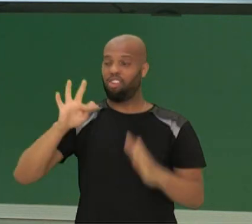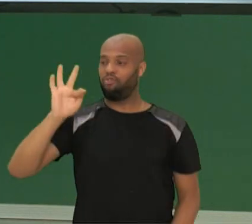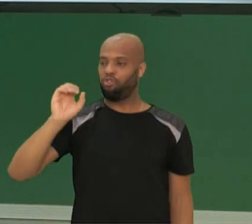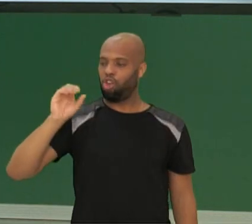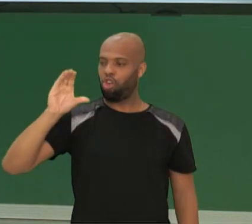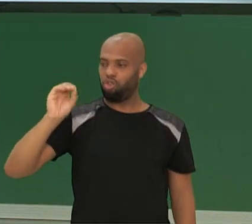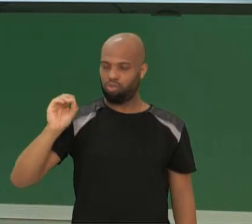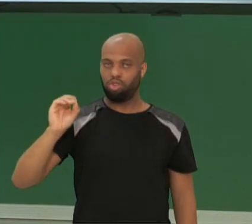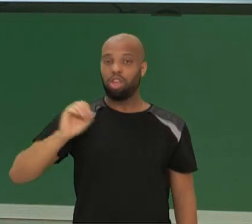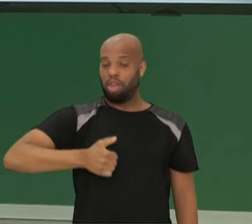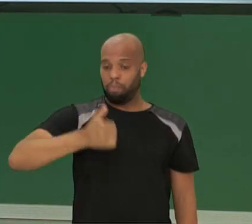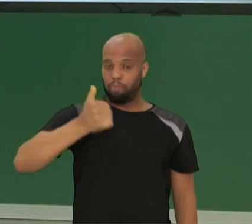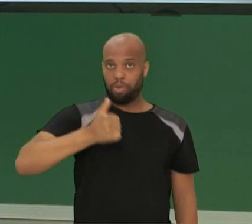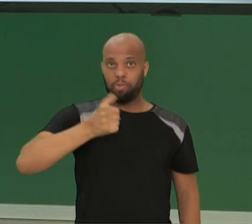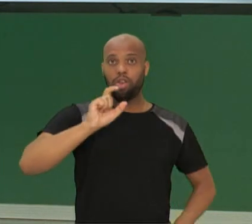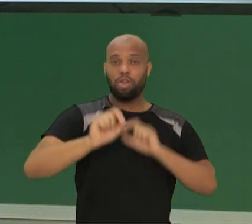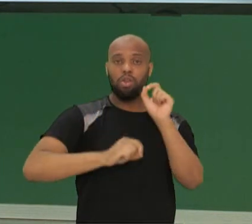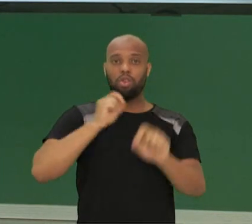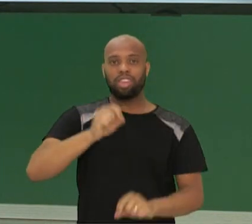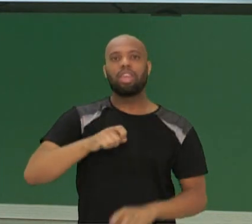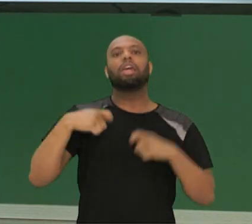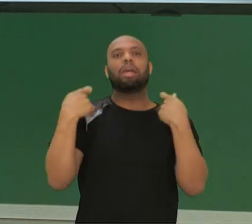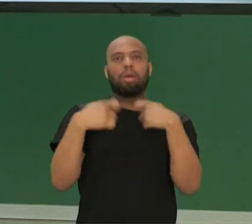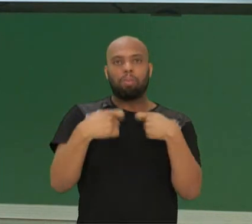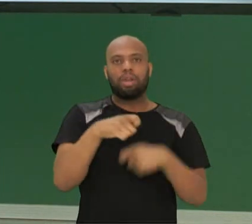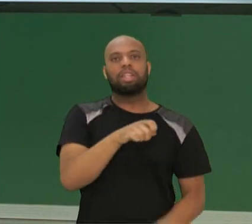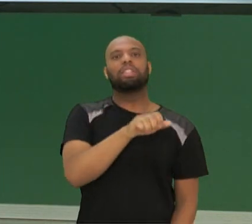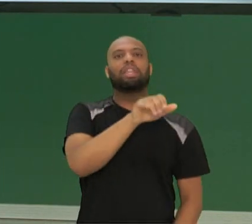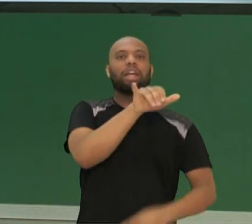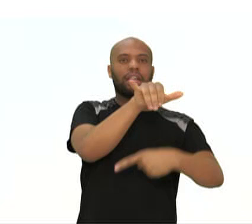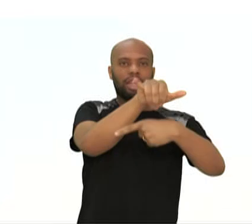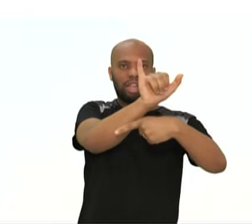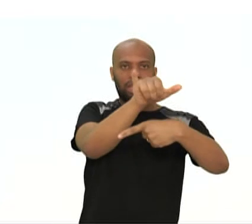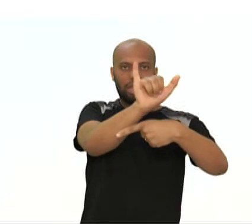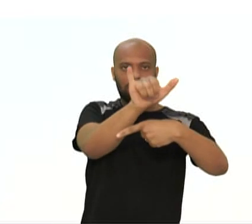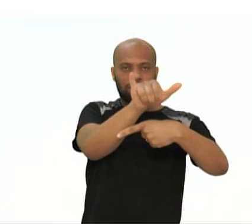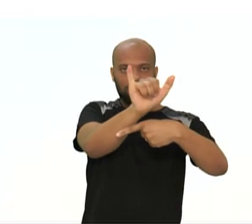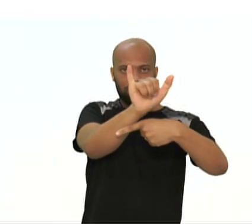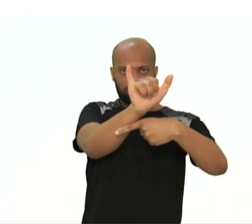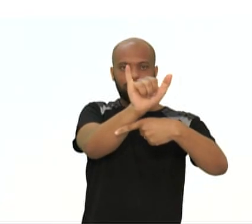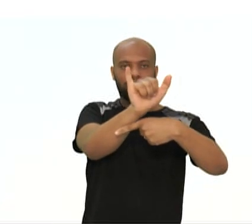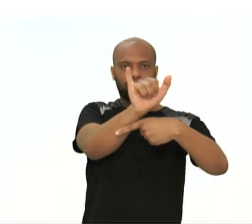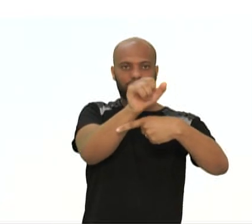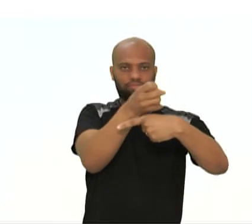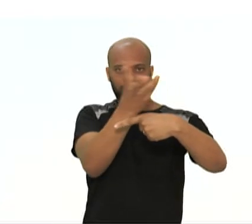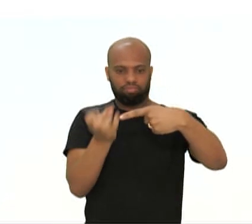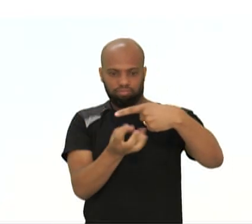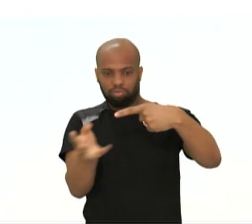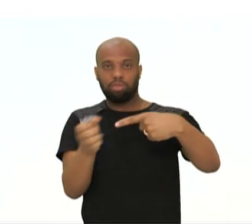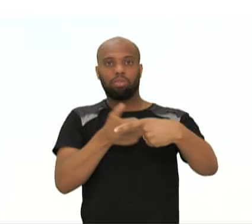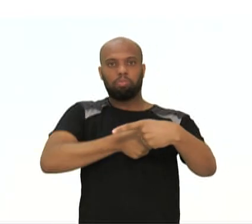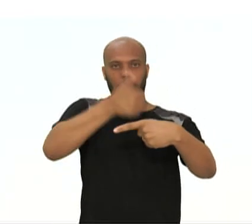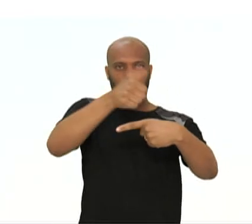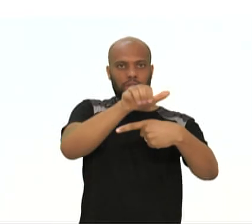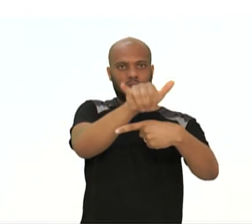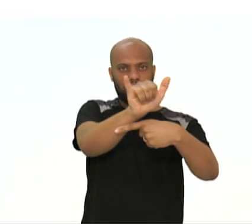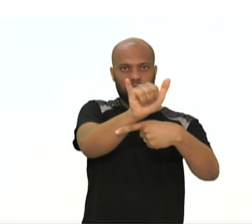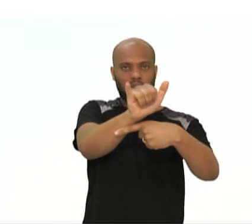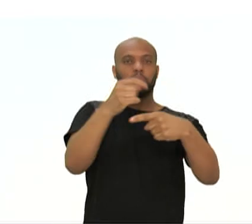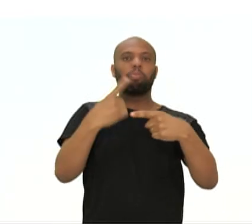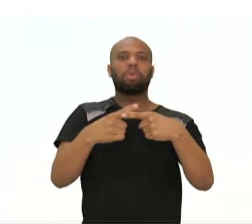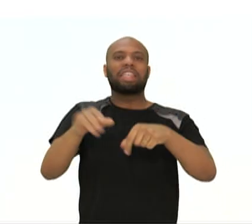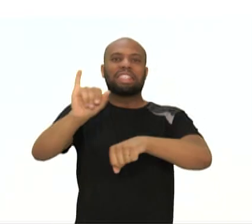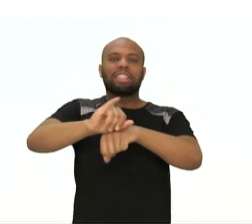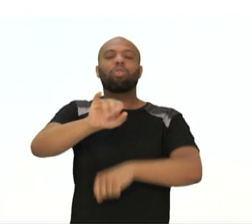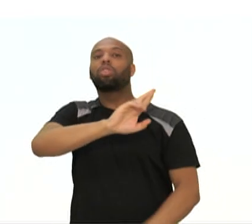termo da equação conterá o item Y, tá? Então, como ele não está no centro do